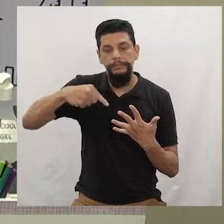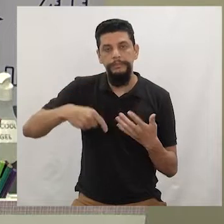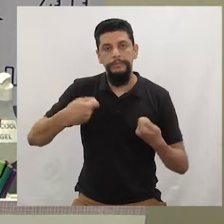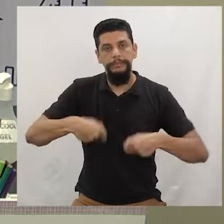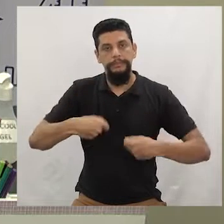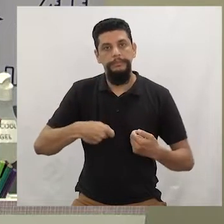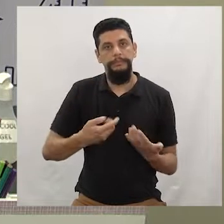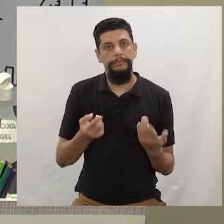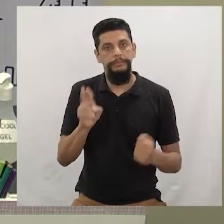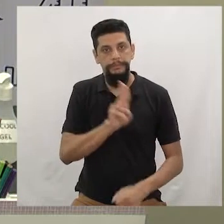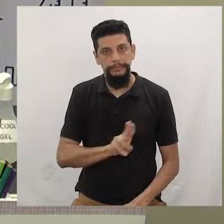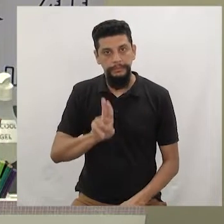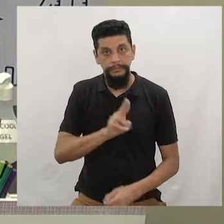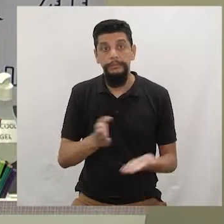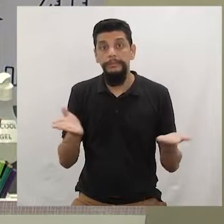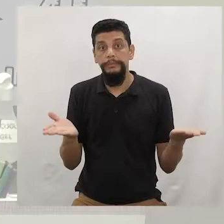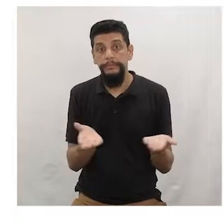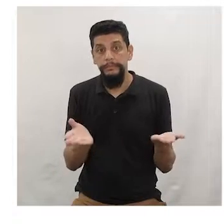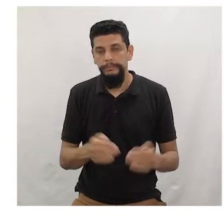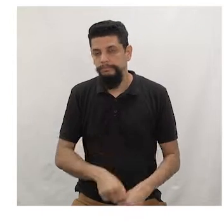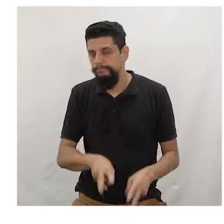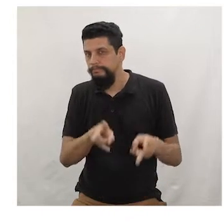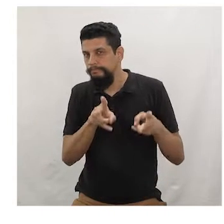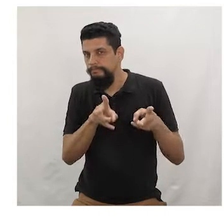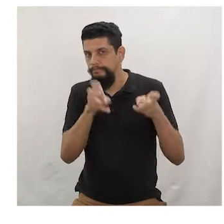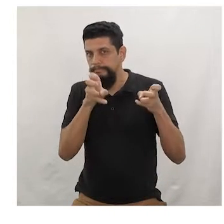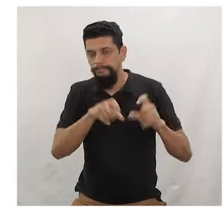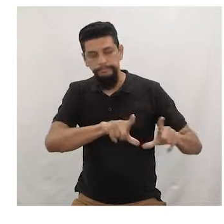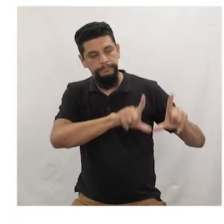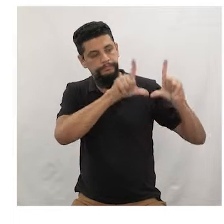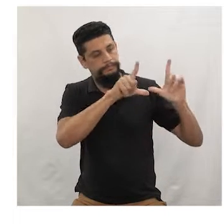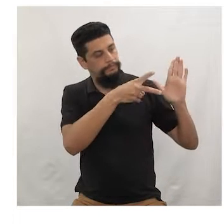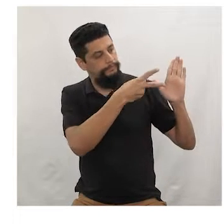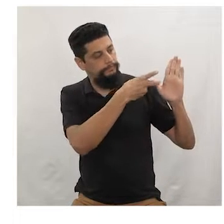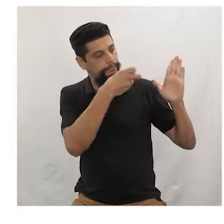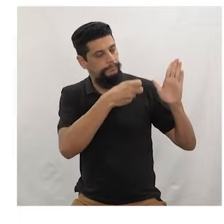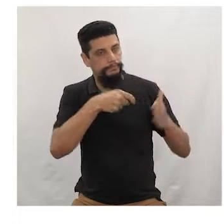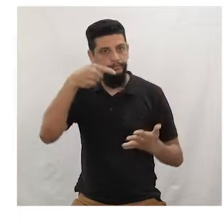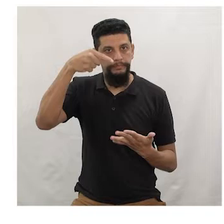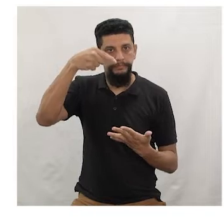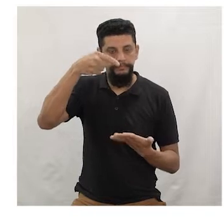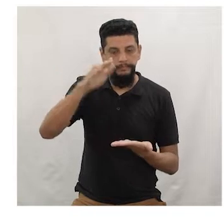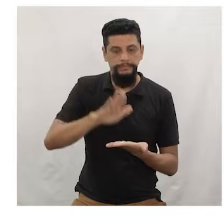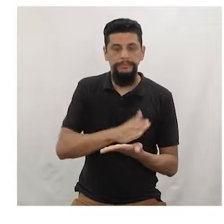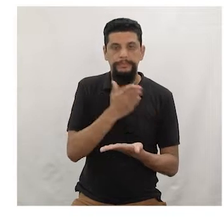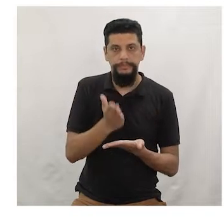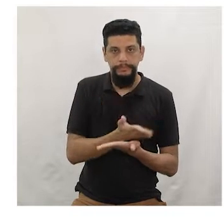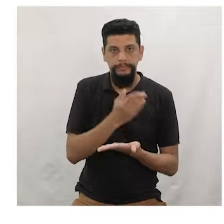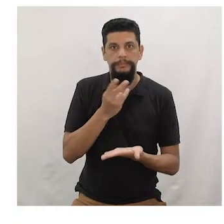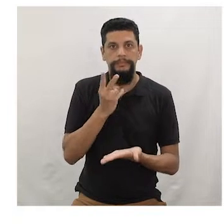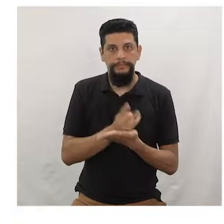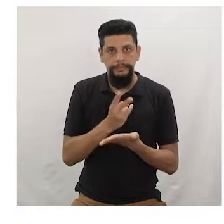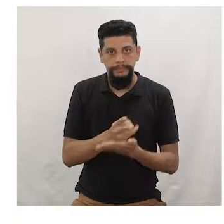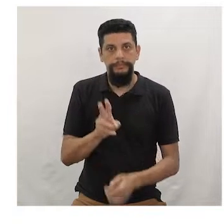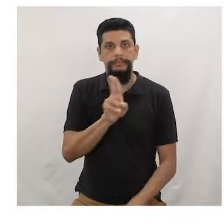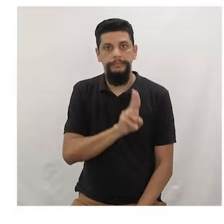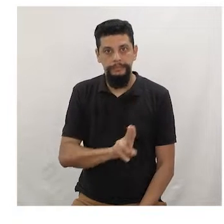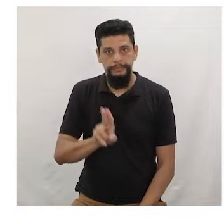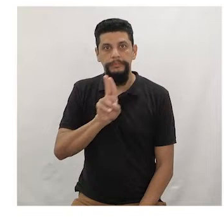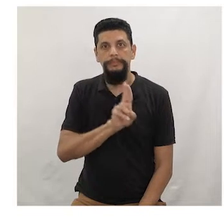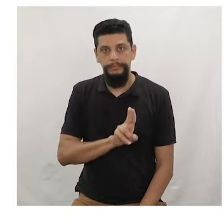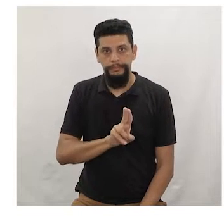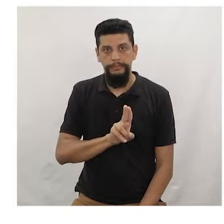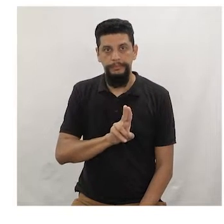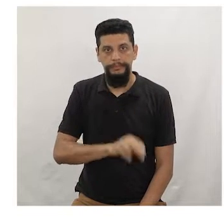vamos precisar para hoje? Observem lá, o caderno que vocês utilizam todas